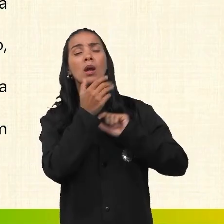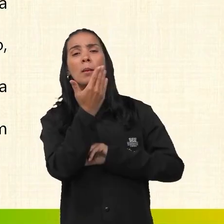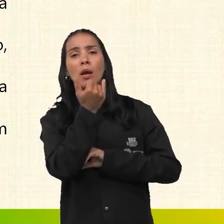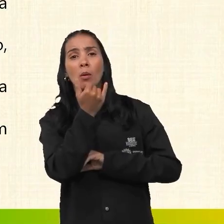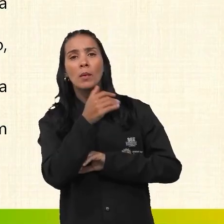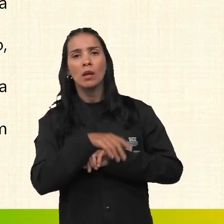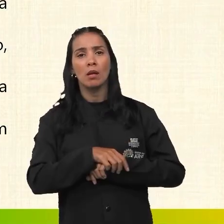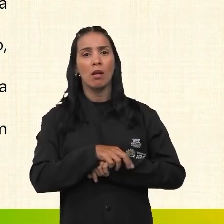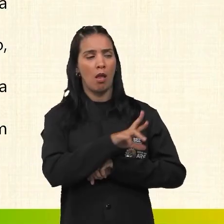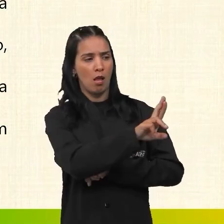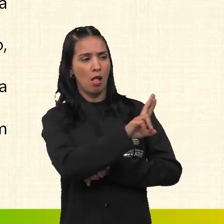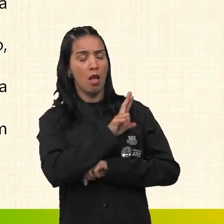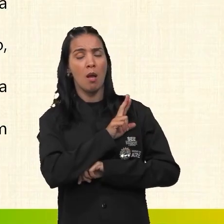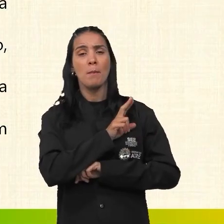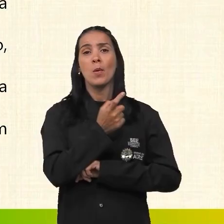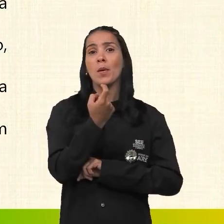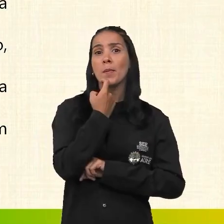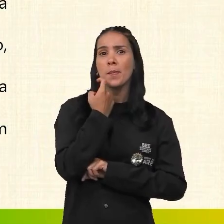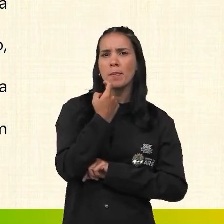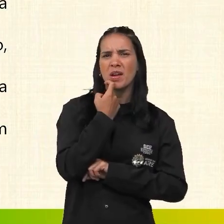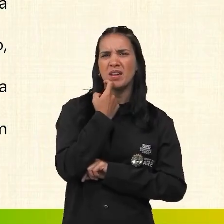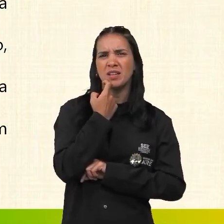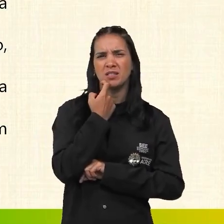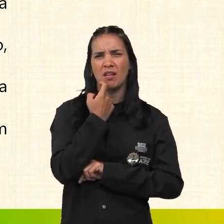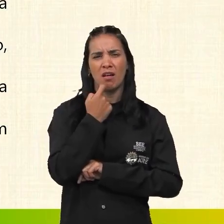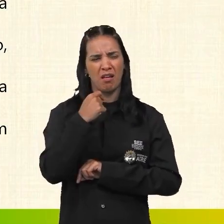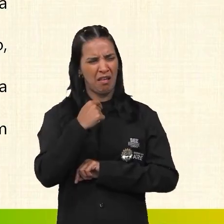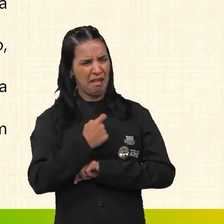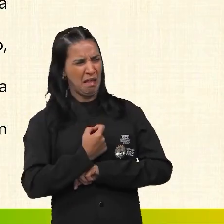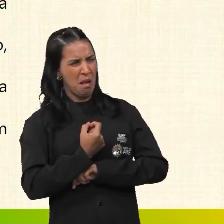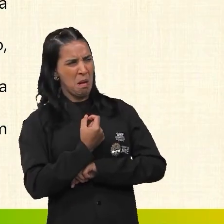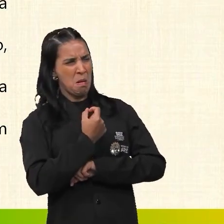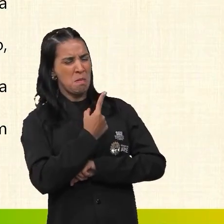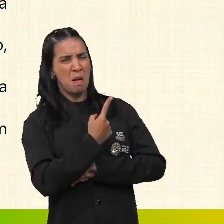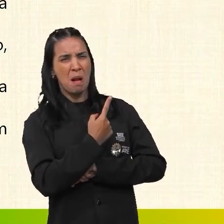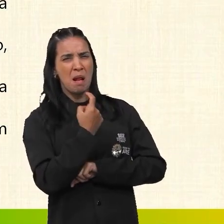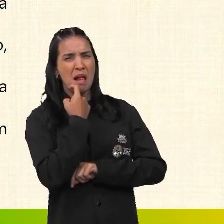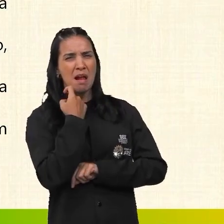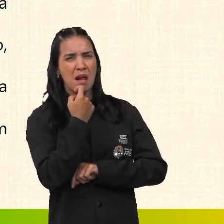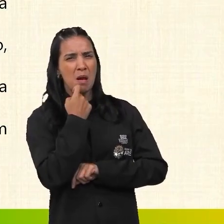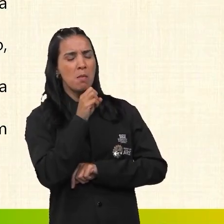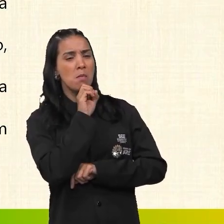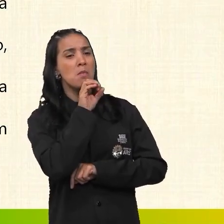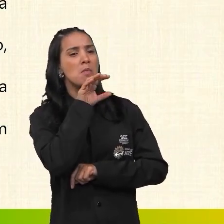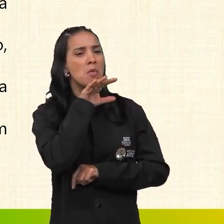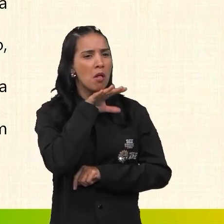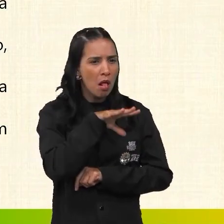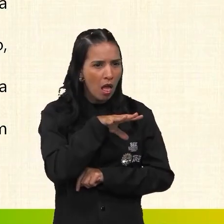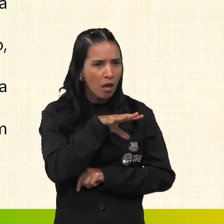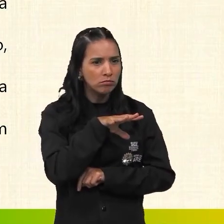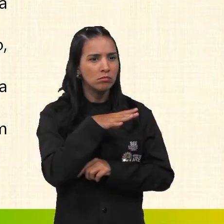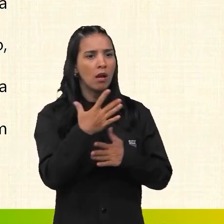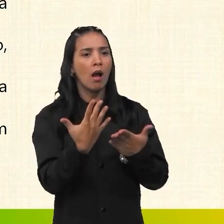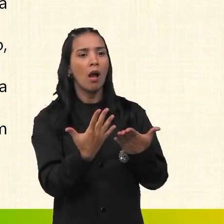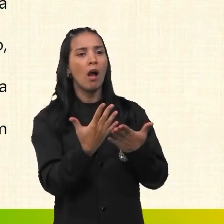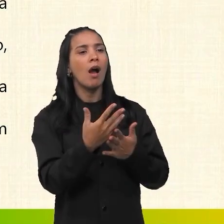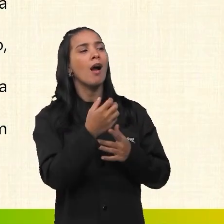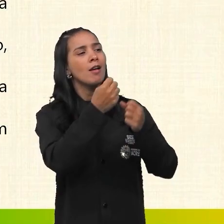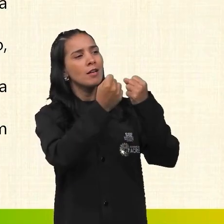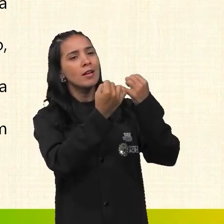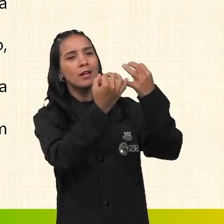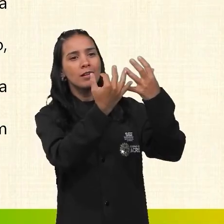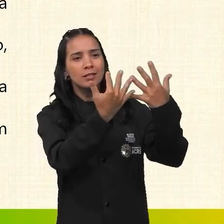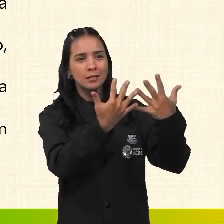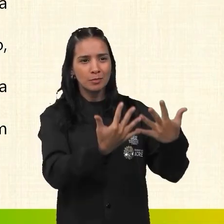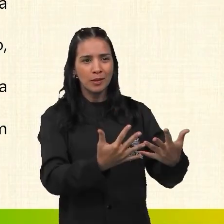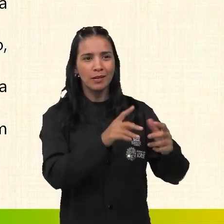a mãe dele responde, "Calvin, one of these days your face is going to freeze like that." E aí, no quarto